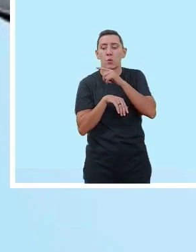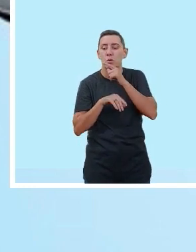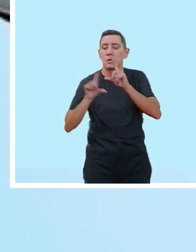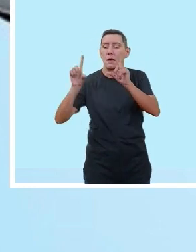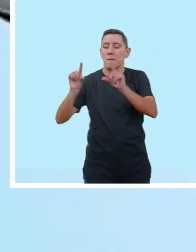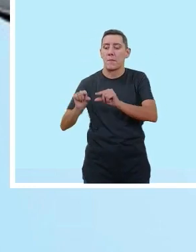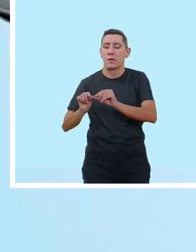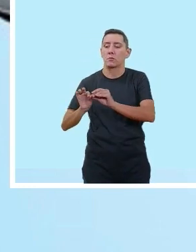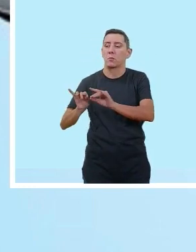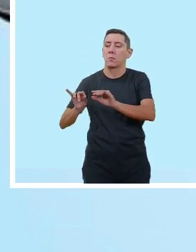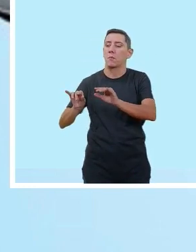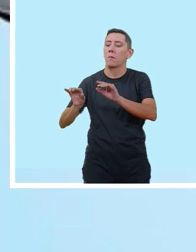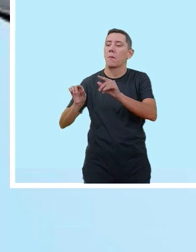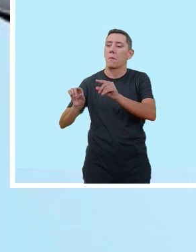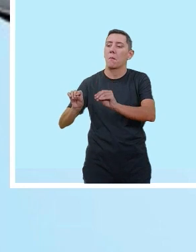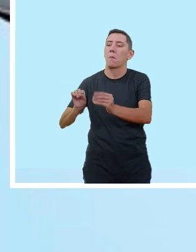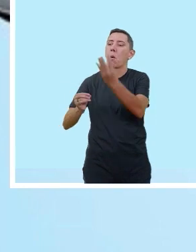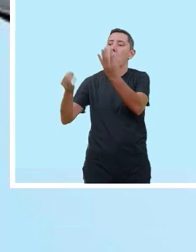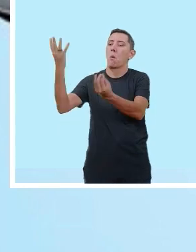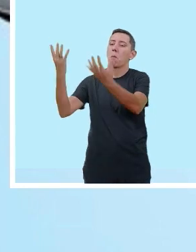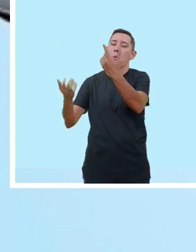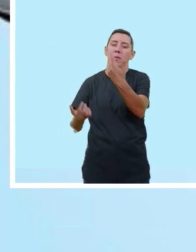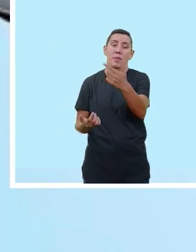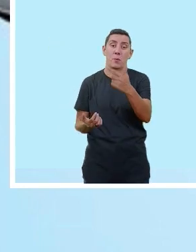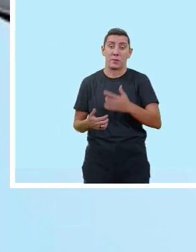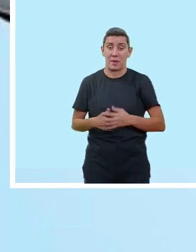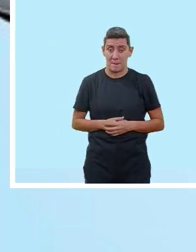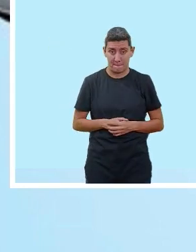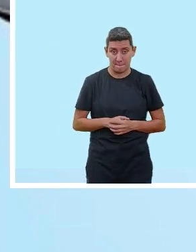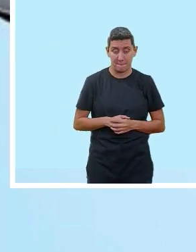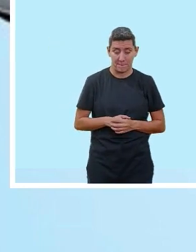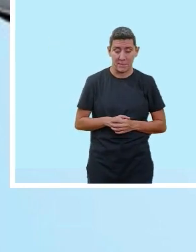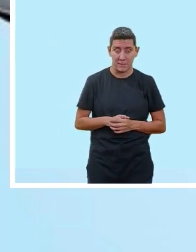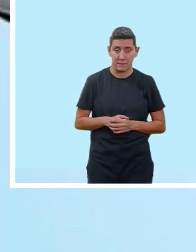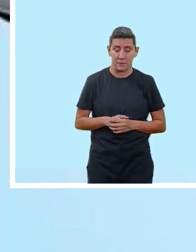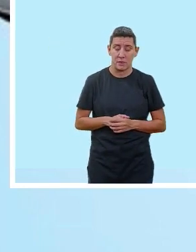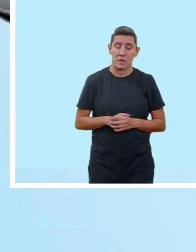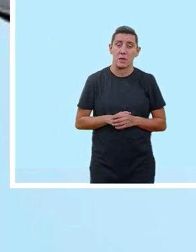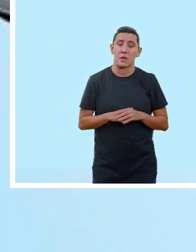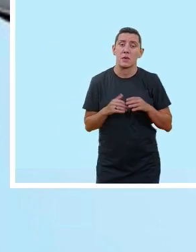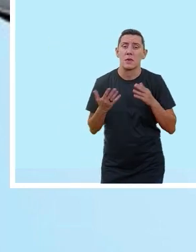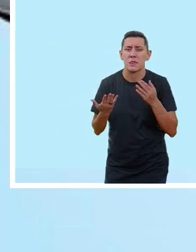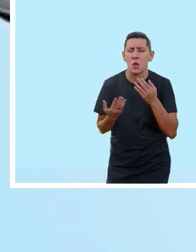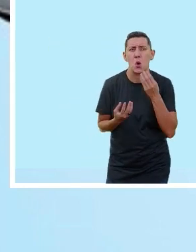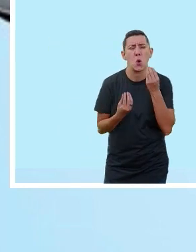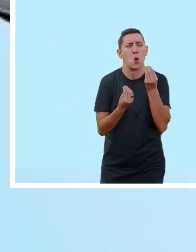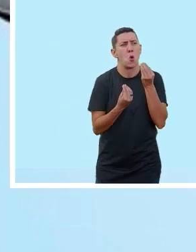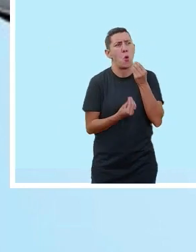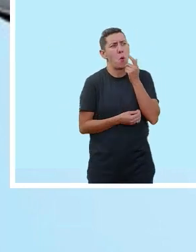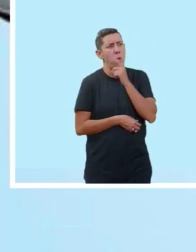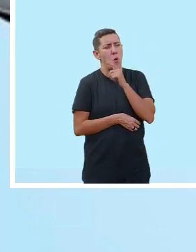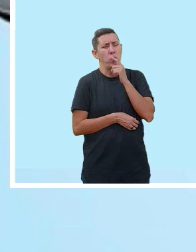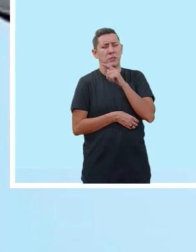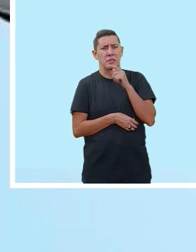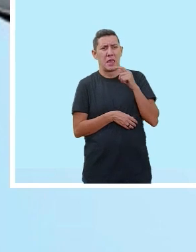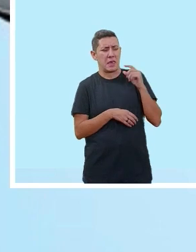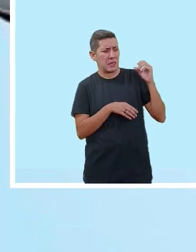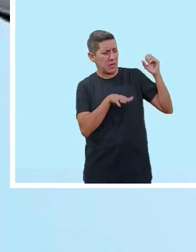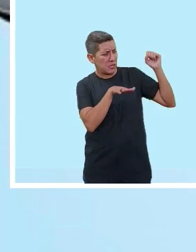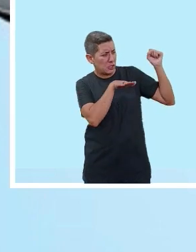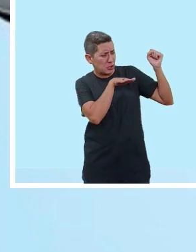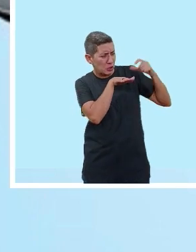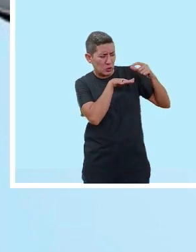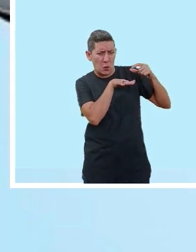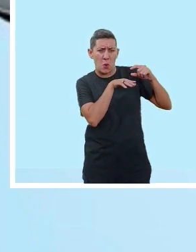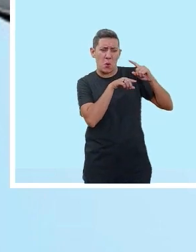nós falamos de fontes renováveis, as principais fontes de geração de energia renováveis são a solar e